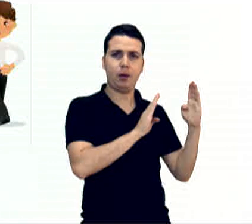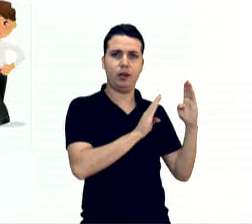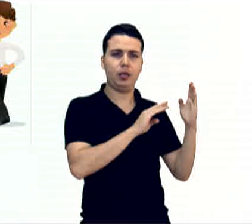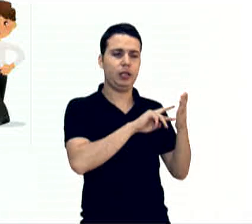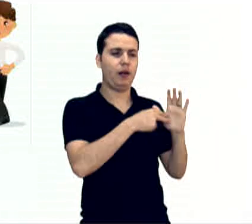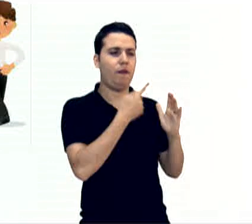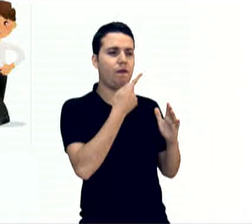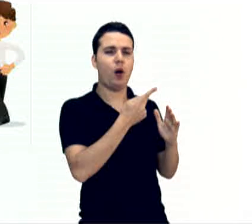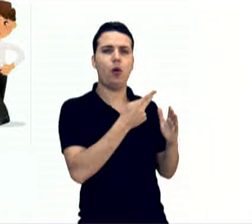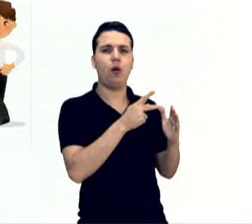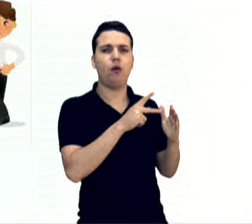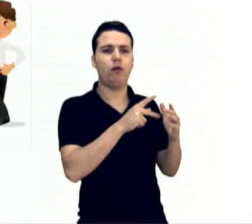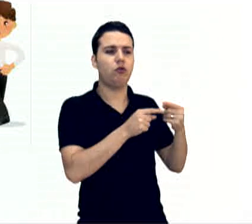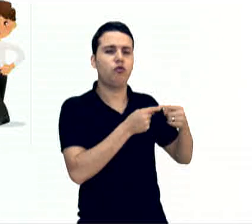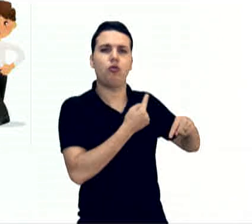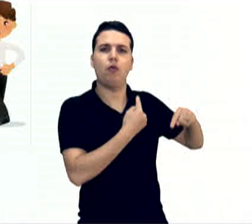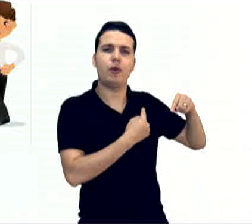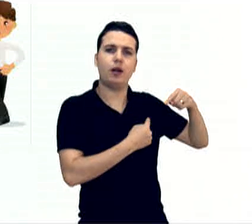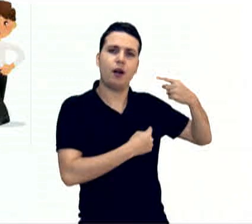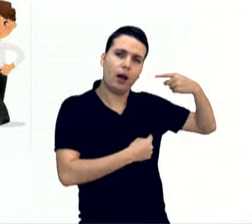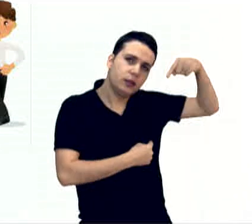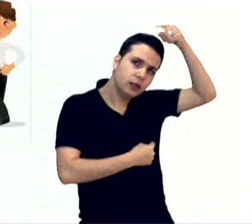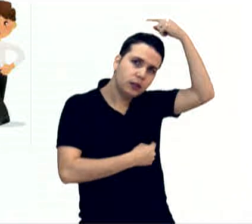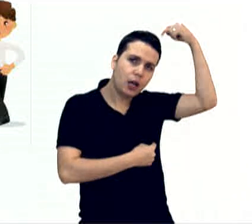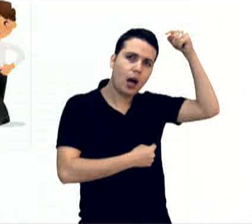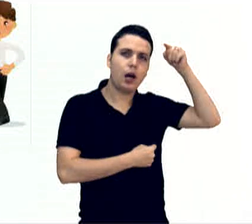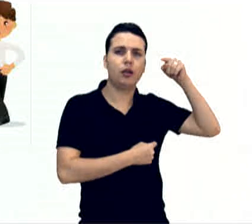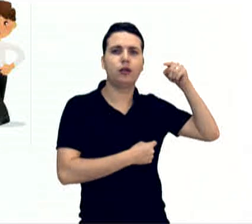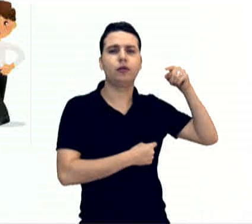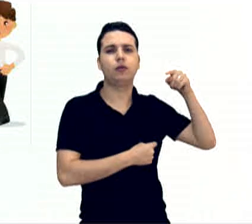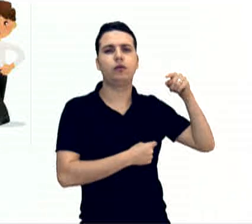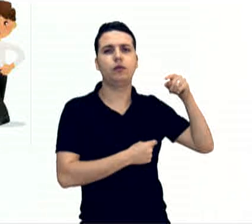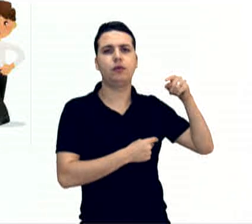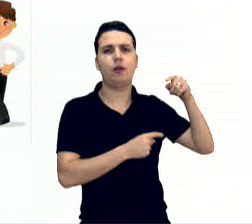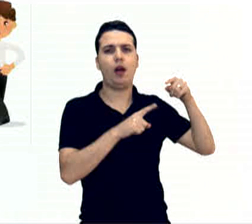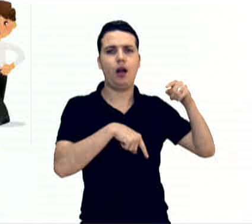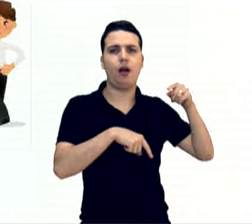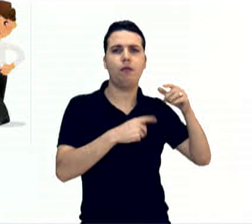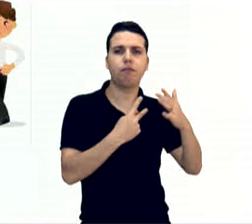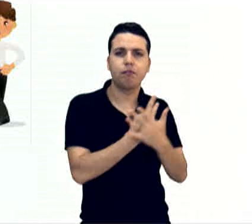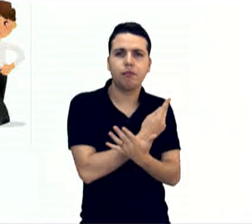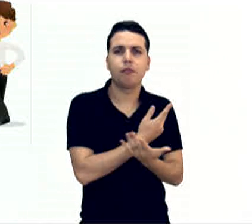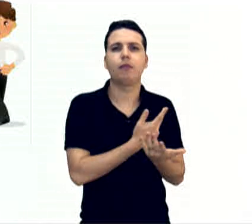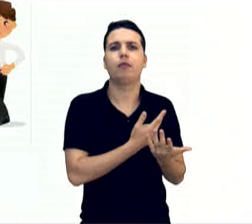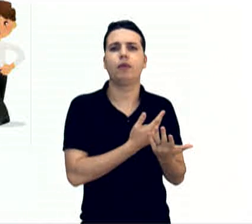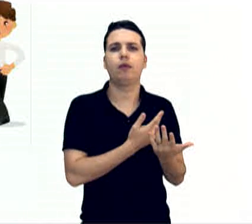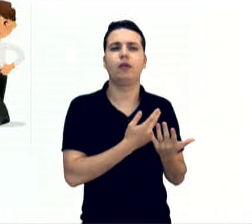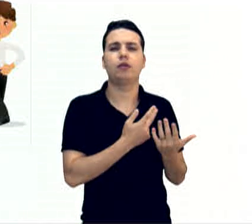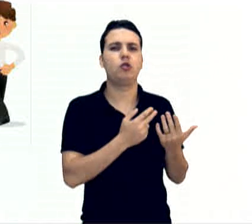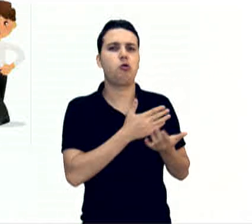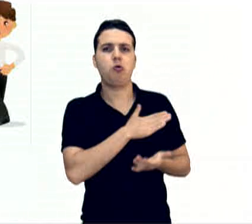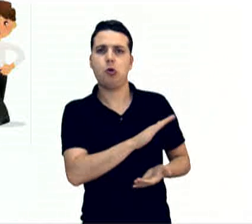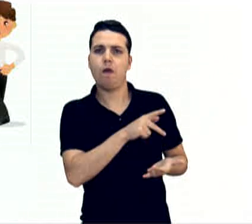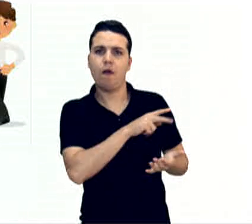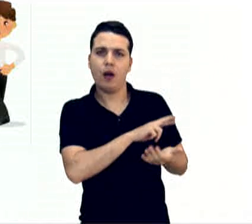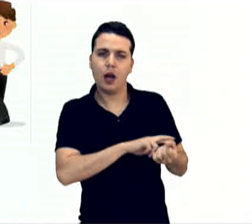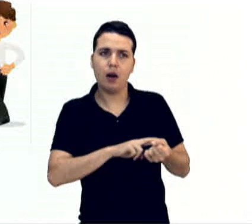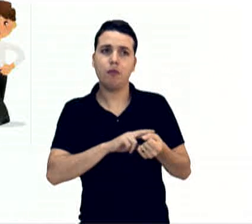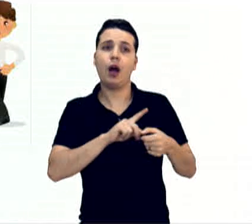considerado profano, que não se usava, né, do ritmo e tal,